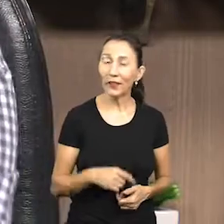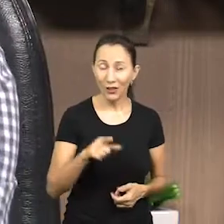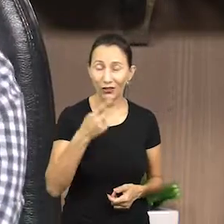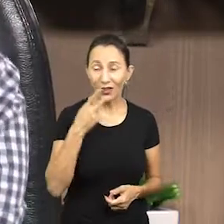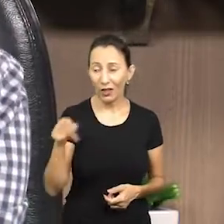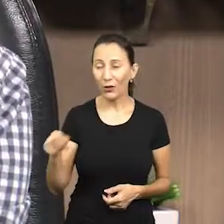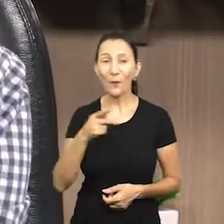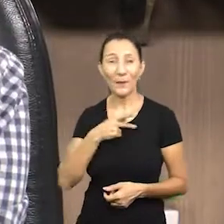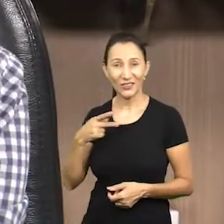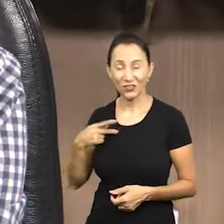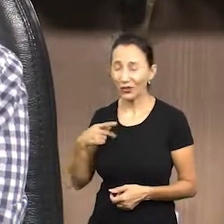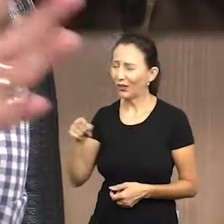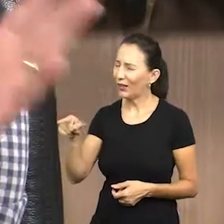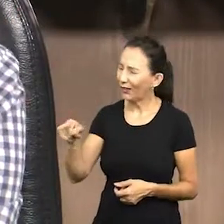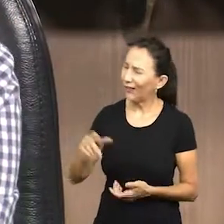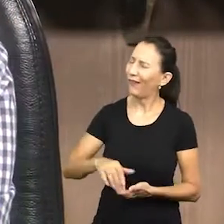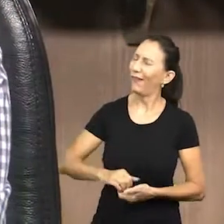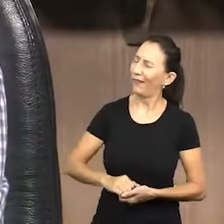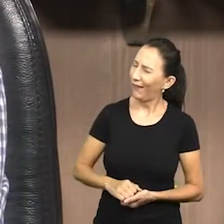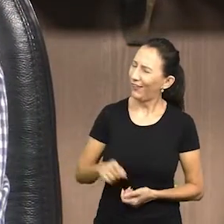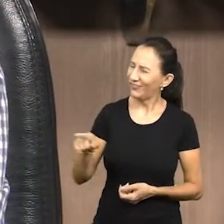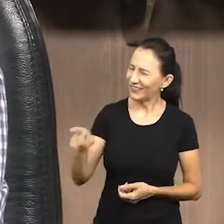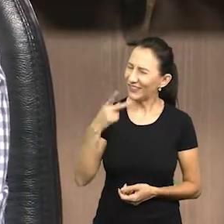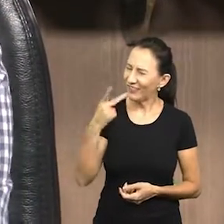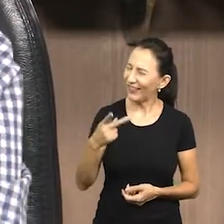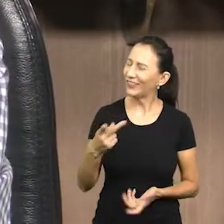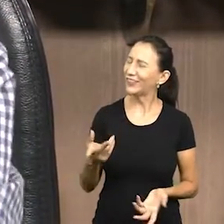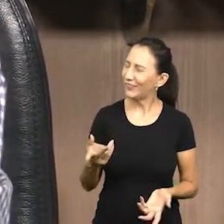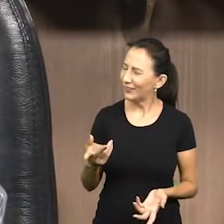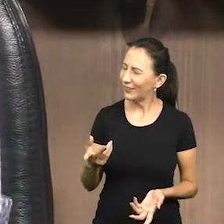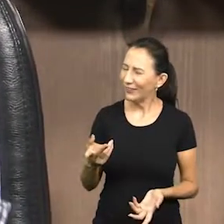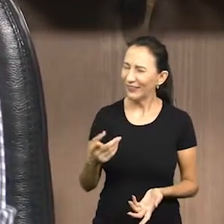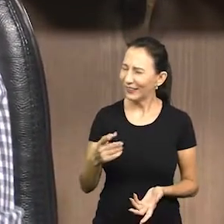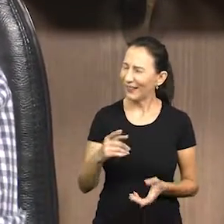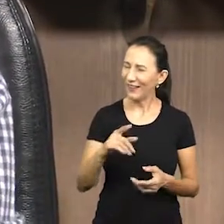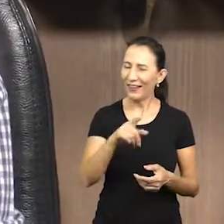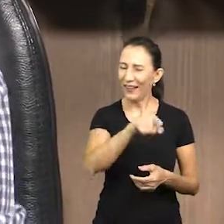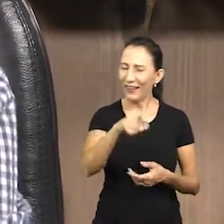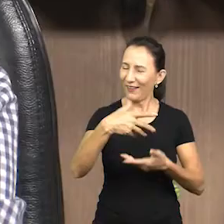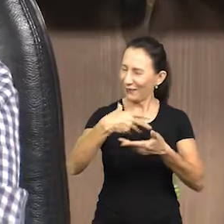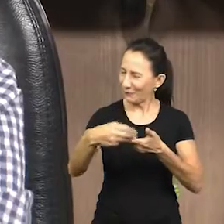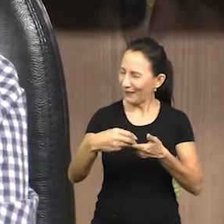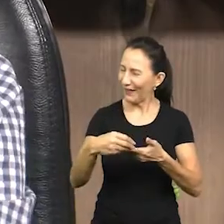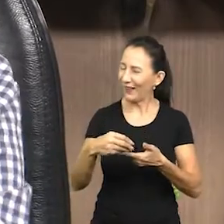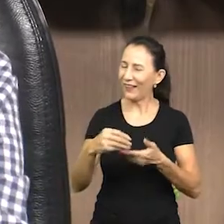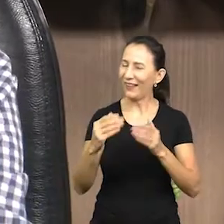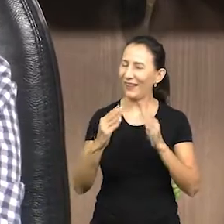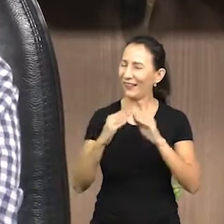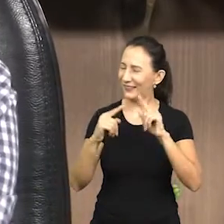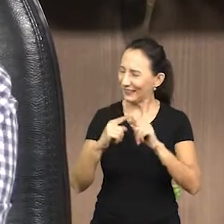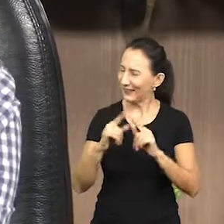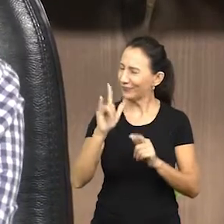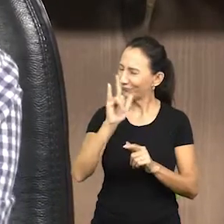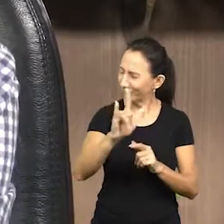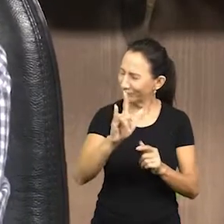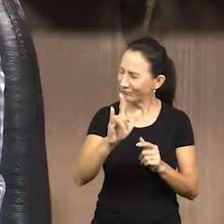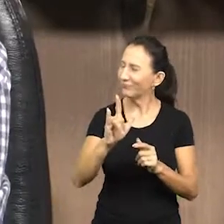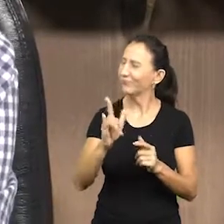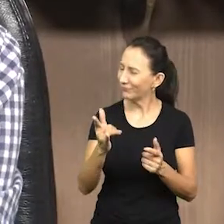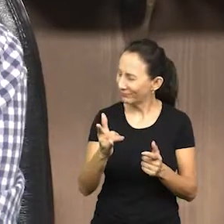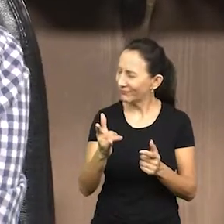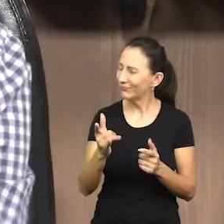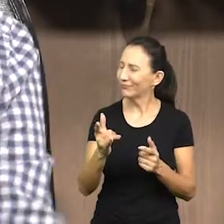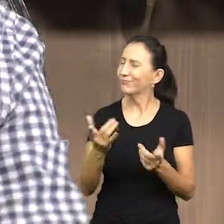quiser ser um cara legal, todo mundo vai te achar gente boa, porque você não vai confrontar ninguém. O apóstolo Paulo estava ali naquela